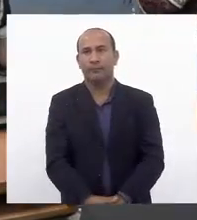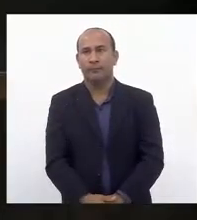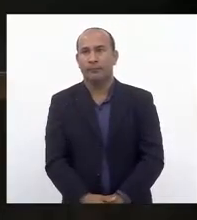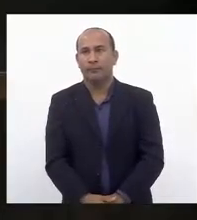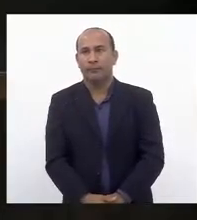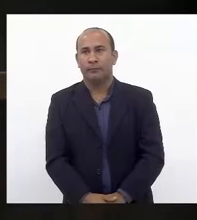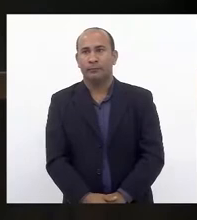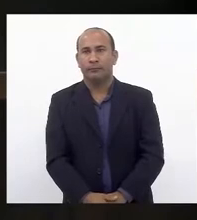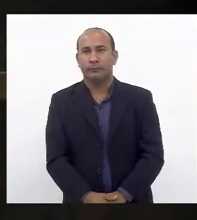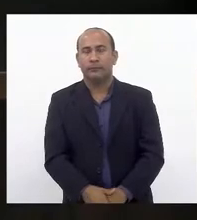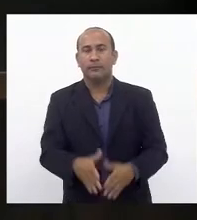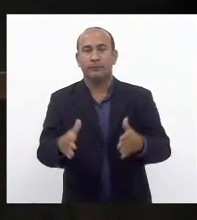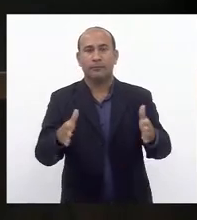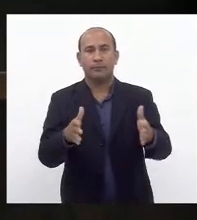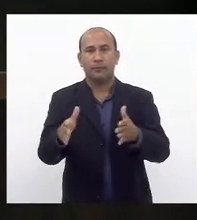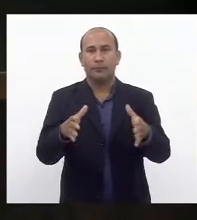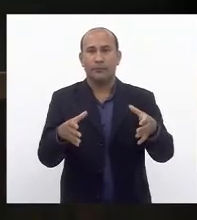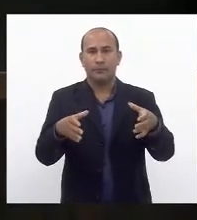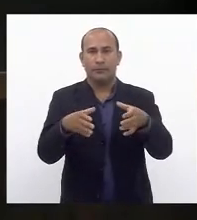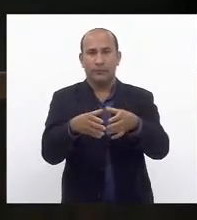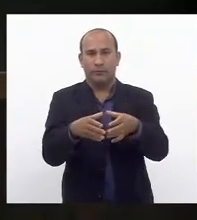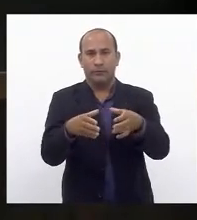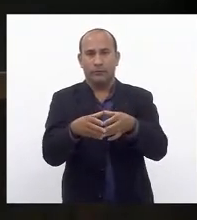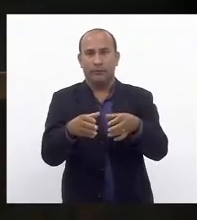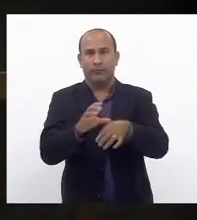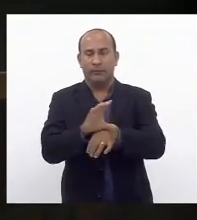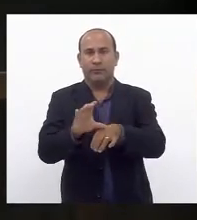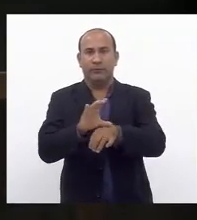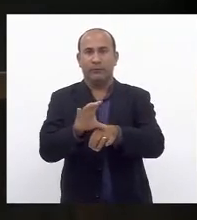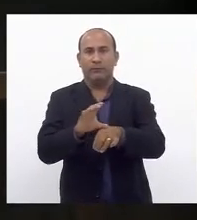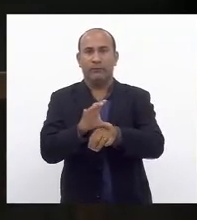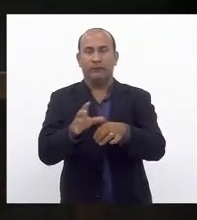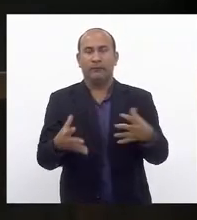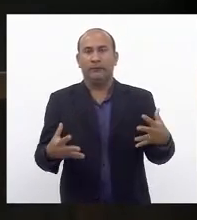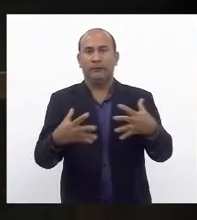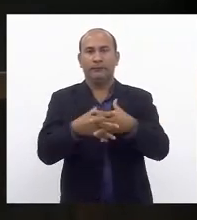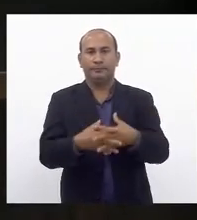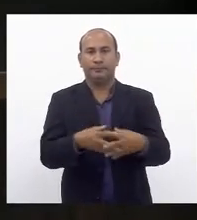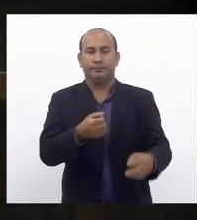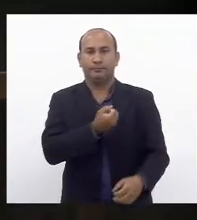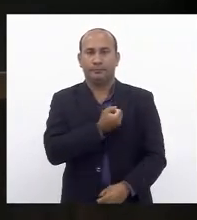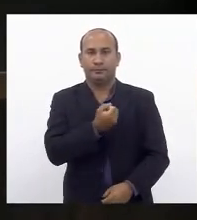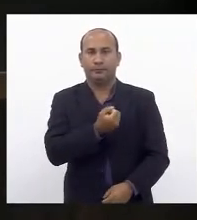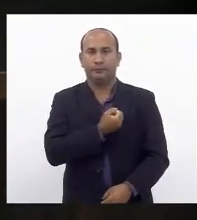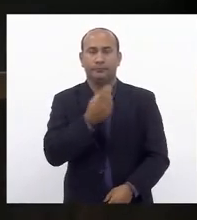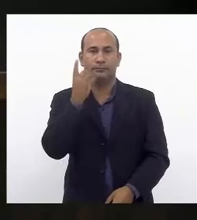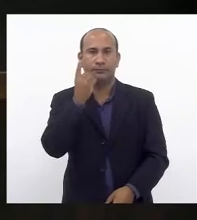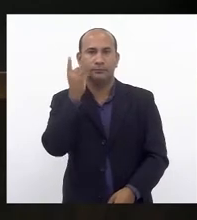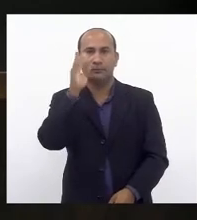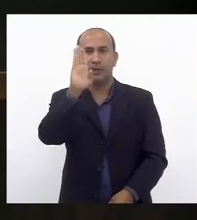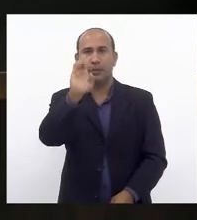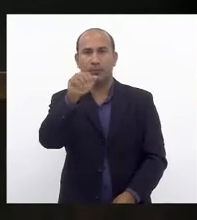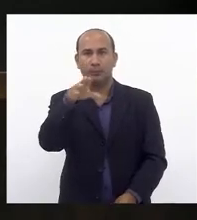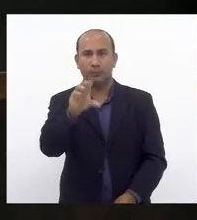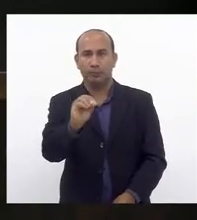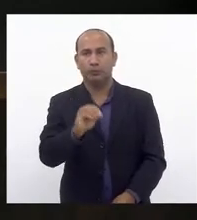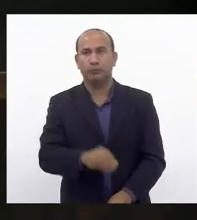para emitir parecer pela Comissão de Legislação Constitucional Complementar e Códigos, deputado Bruno